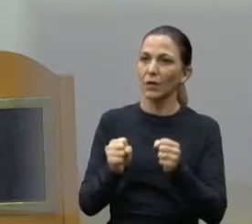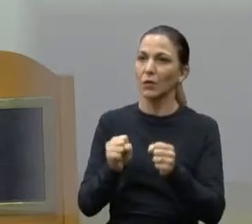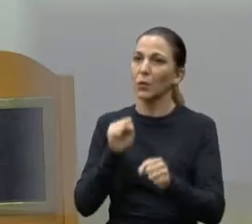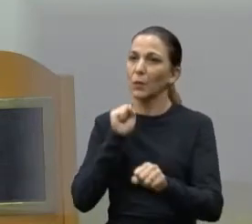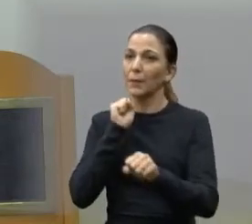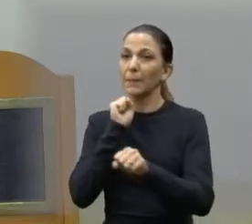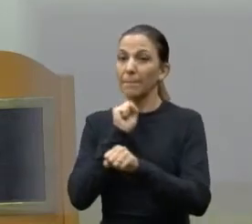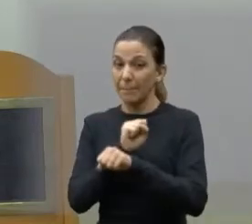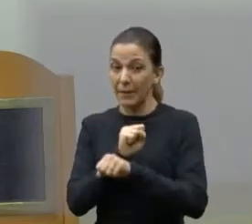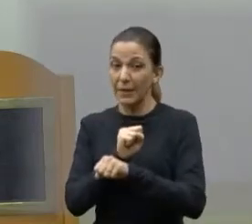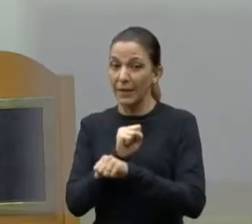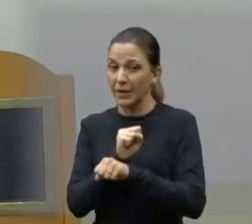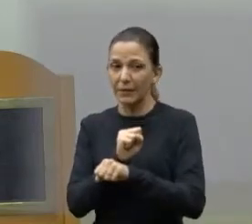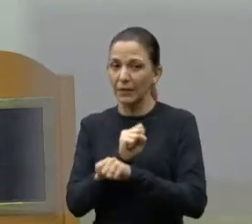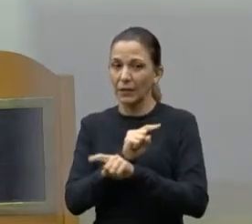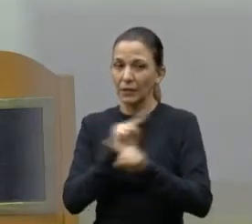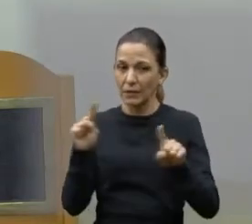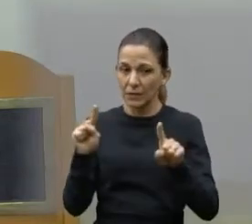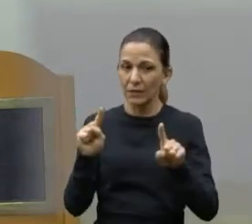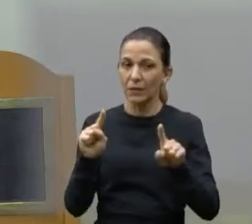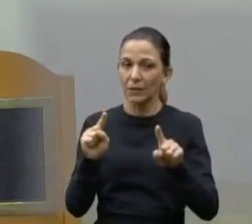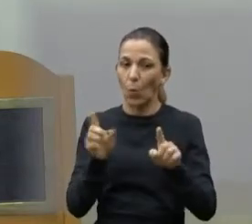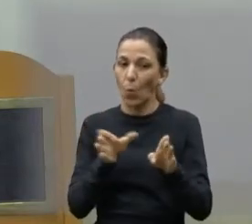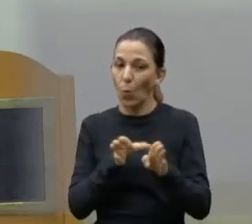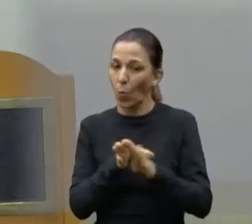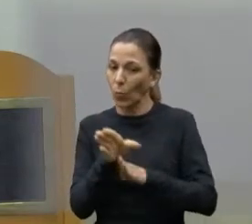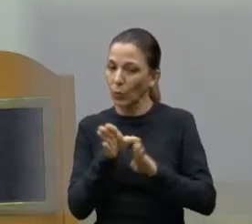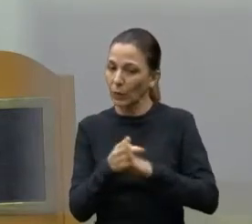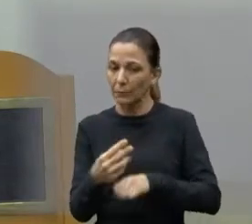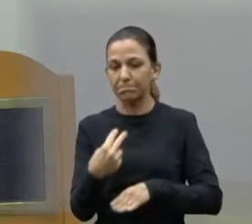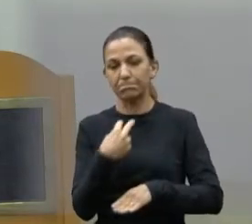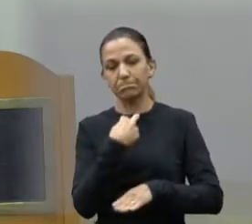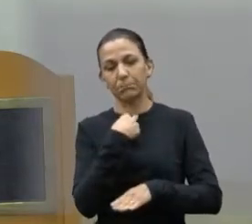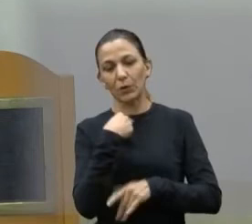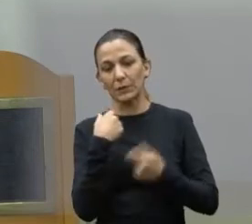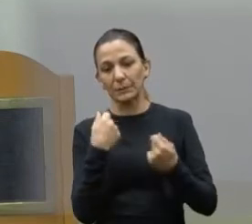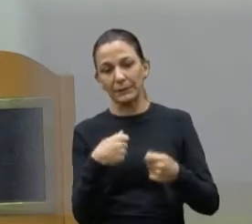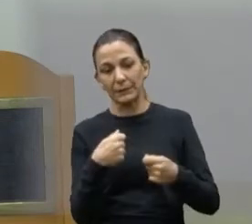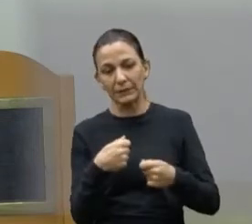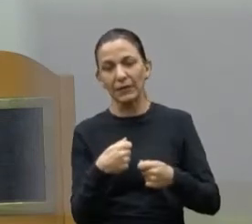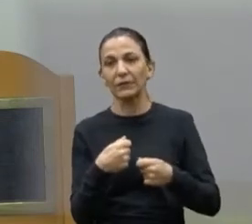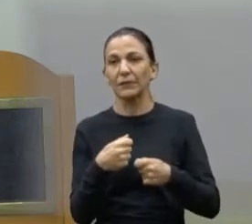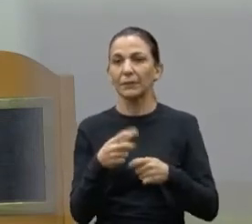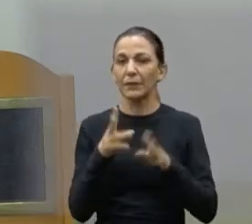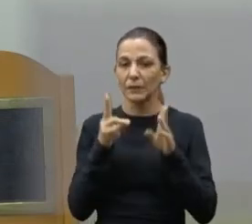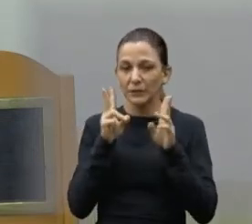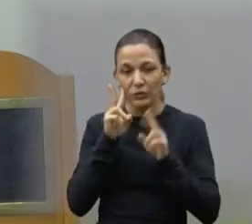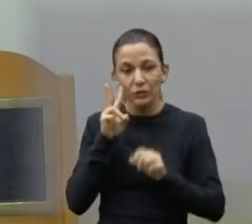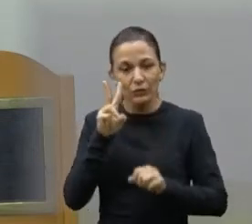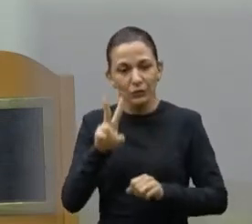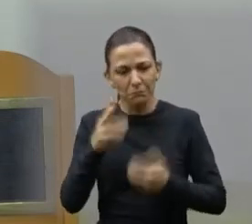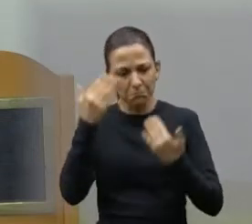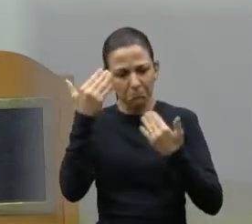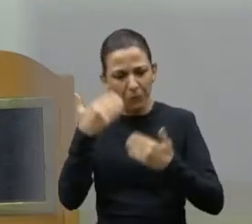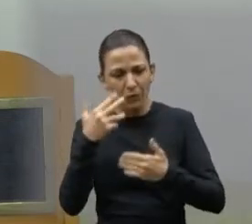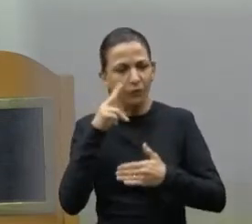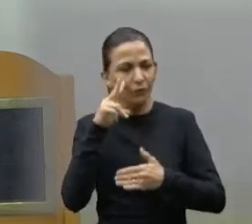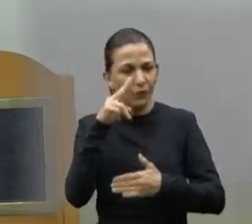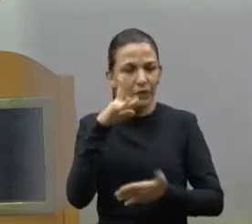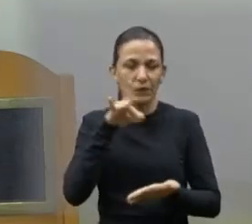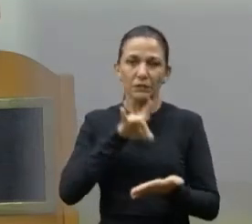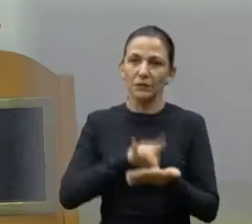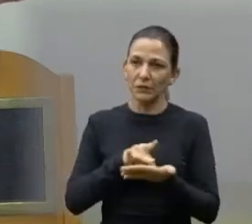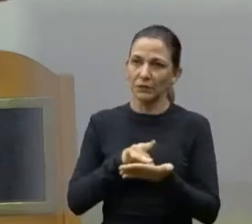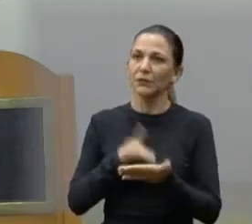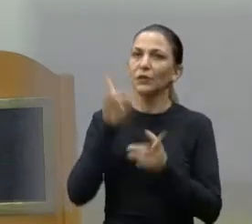que eu estava dirigindo Peão de parar se não tinha parado e orientado a pessoa que não poderia fazer isso daí mas a gente presenciou isso daí gente é muito difícil a